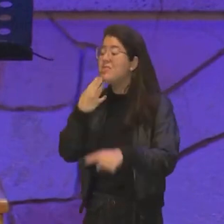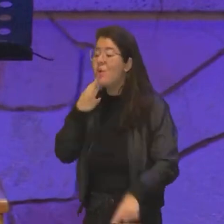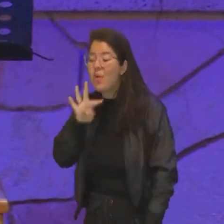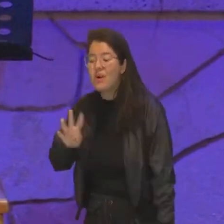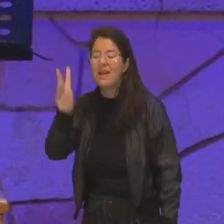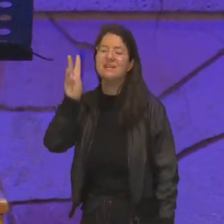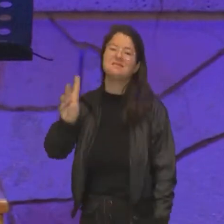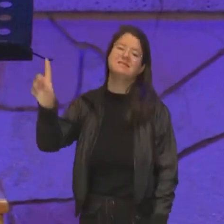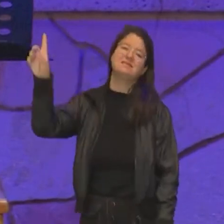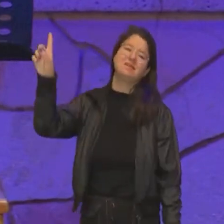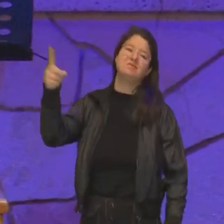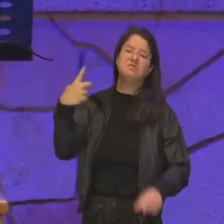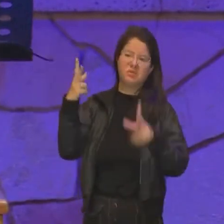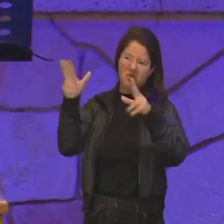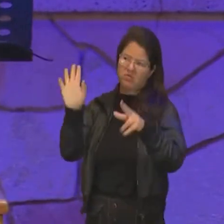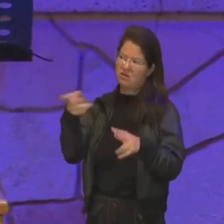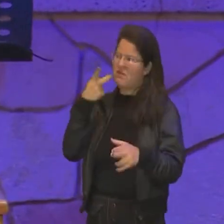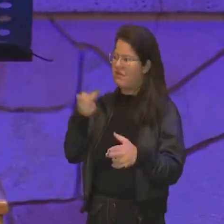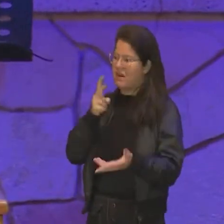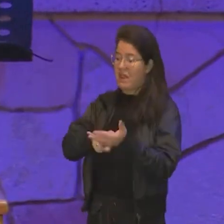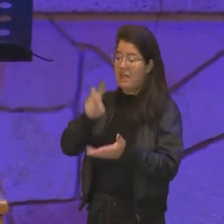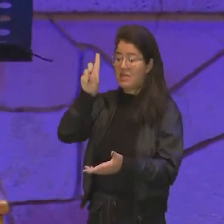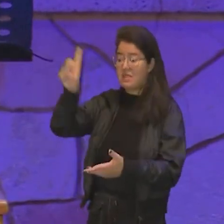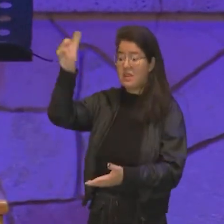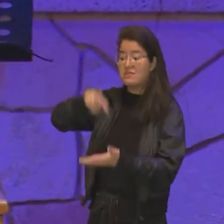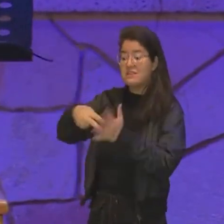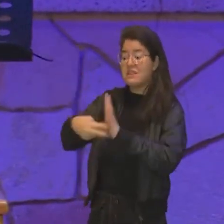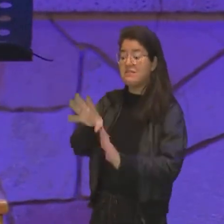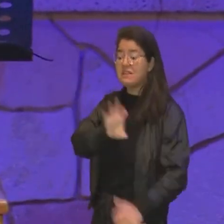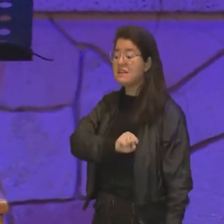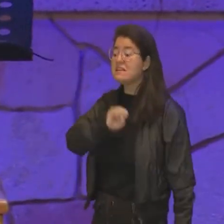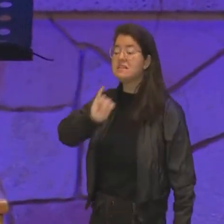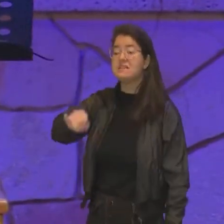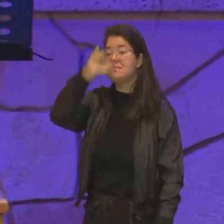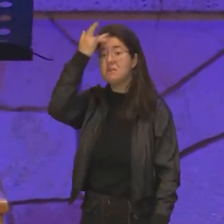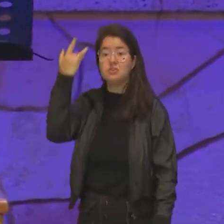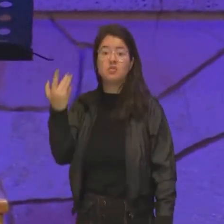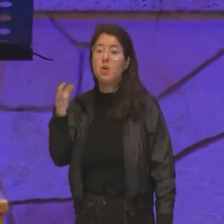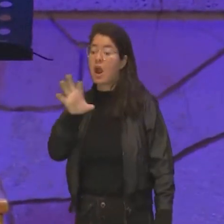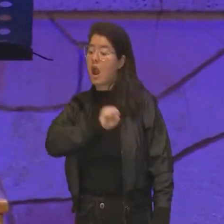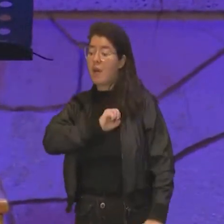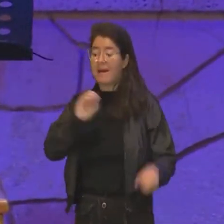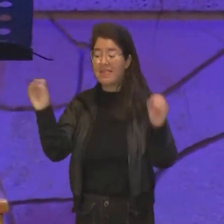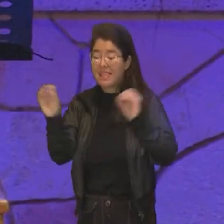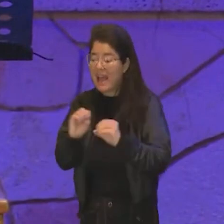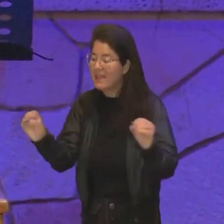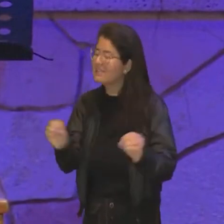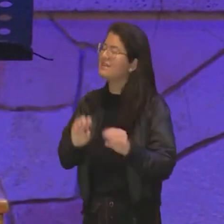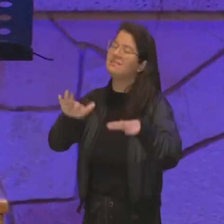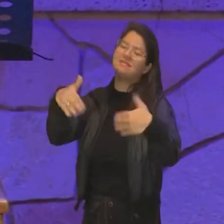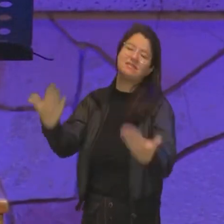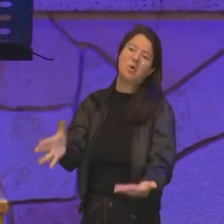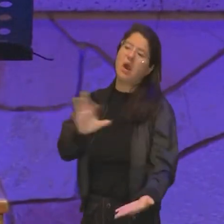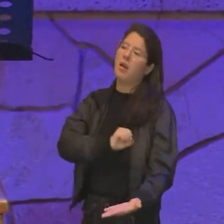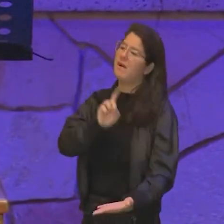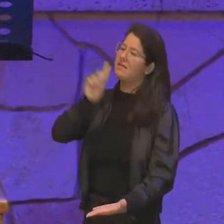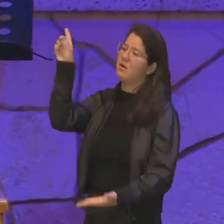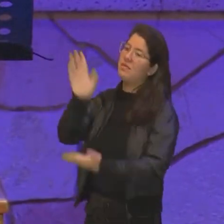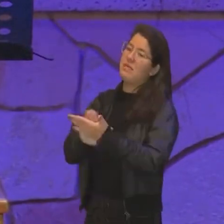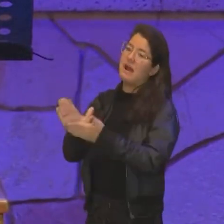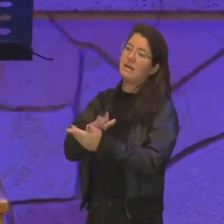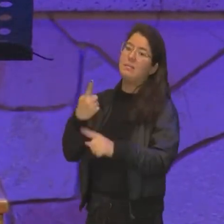Deus, e como eu disse pela manhã, Deus é amor, e quem não ama, não conhece a Deus, porque Deus é